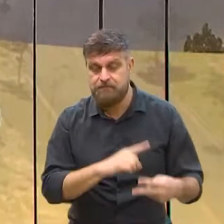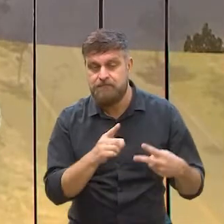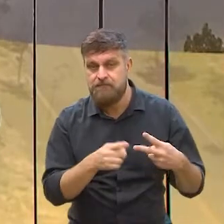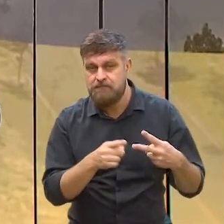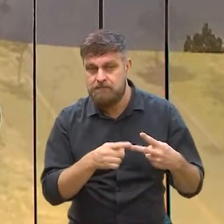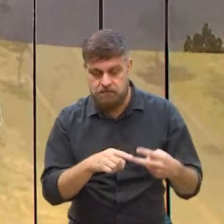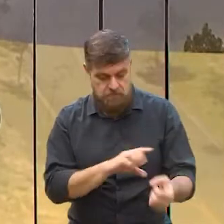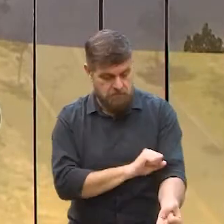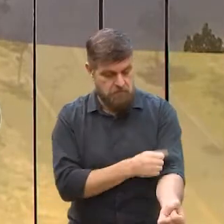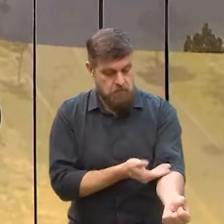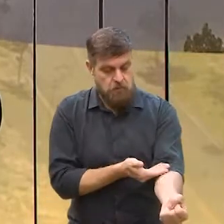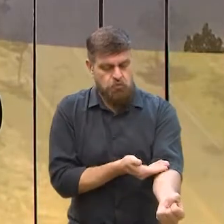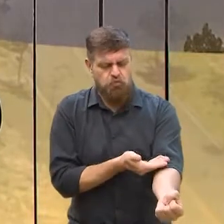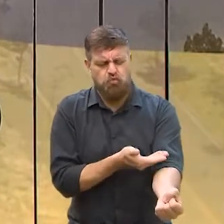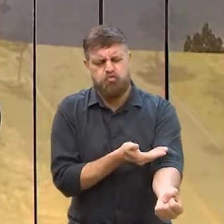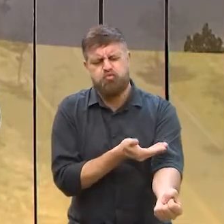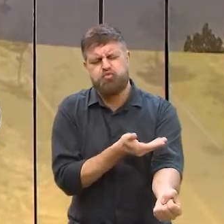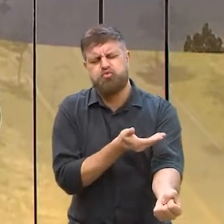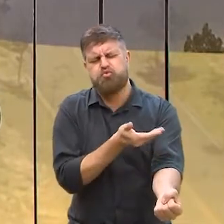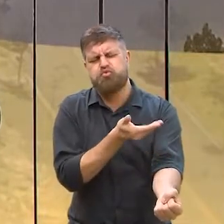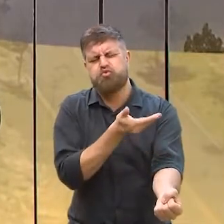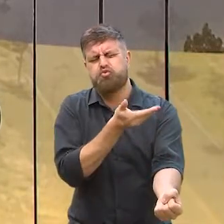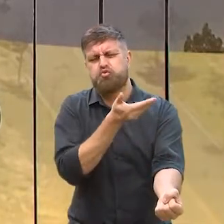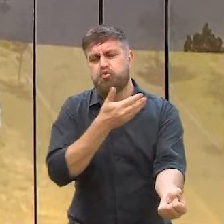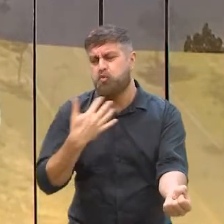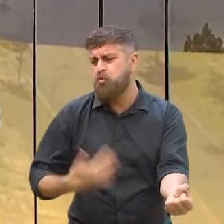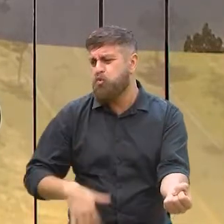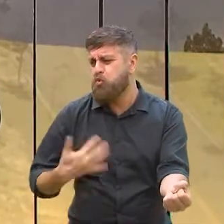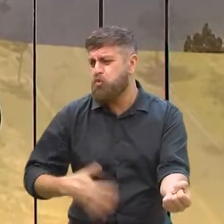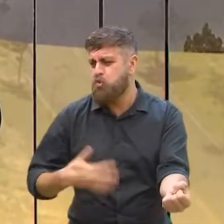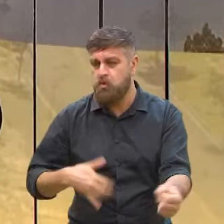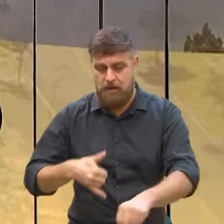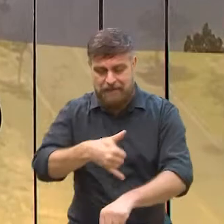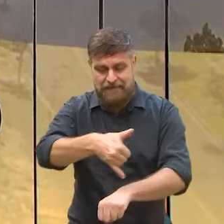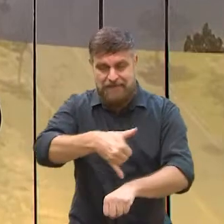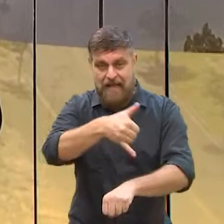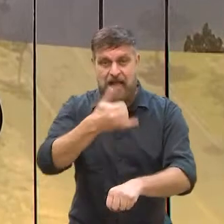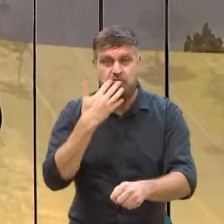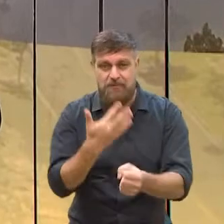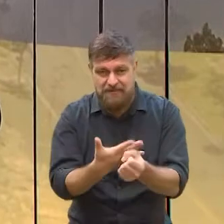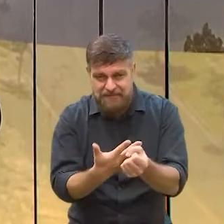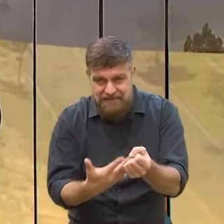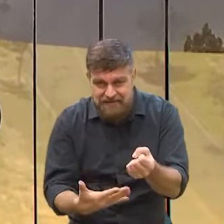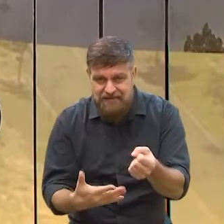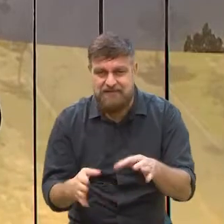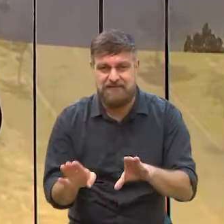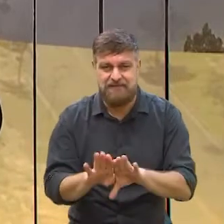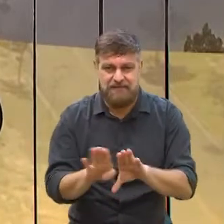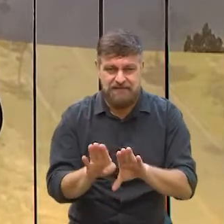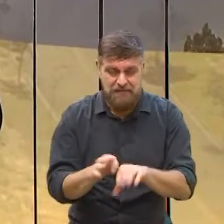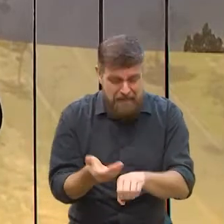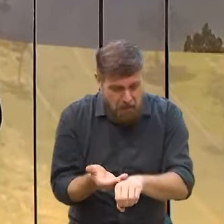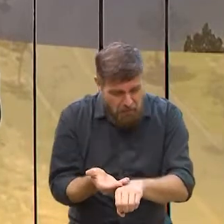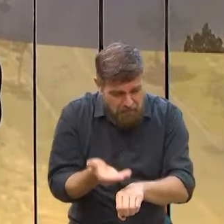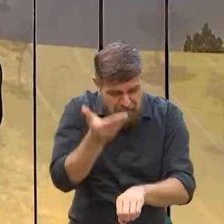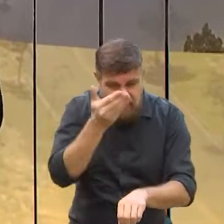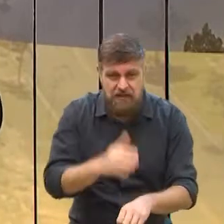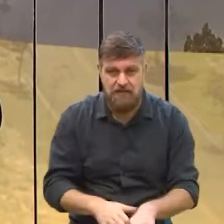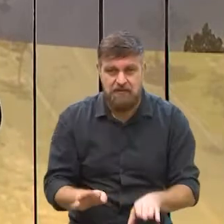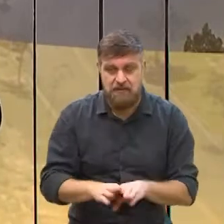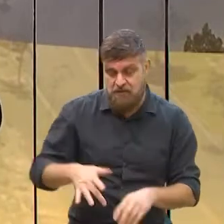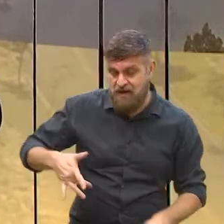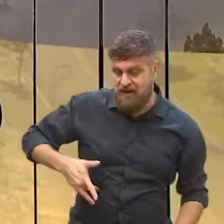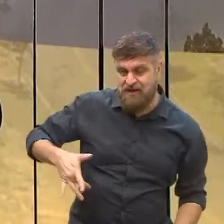diabetes, a hipertensão arterial, pressão alta, né, problemas de colesterol, triglicérides aumentados, gordura